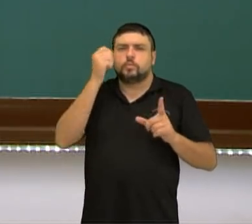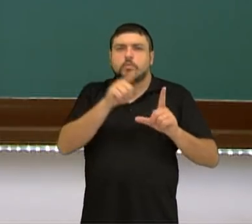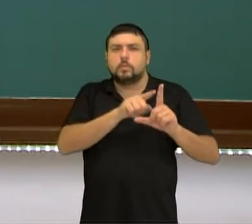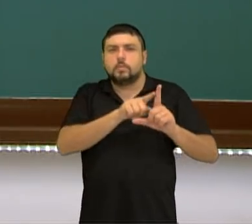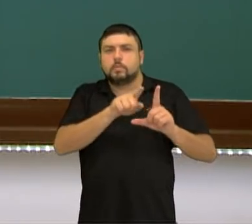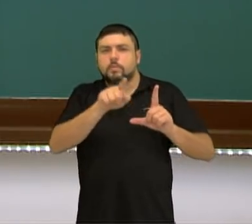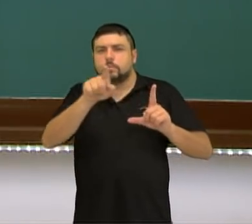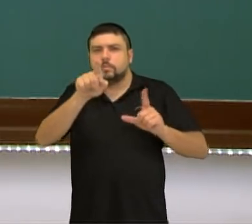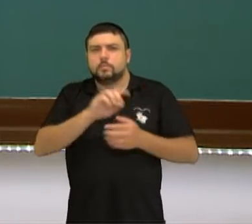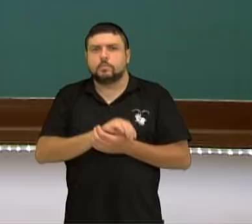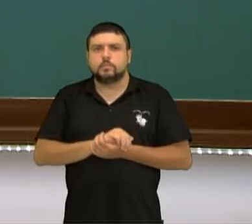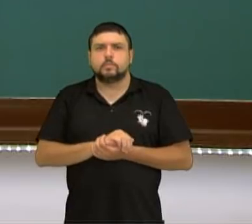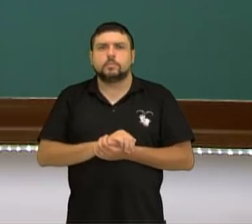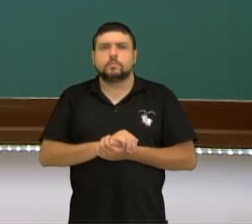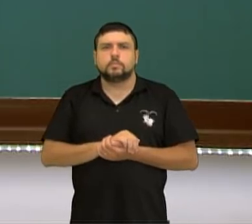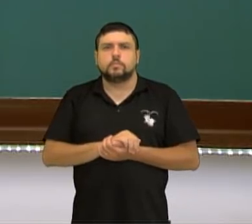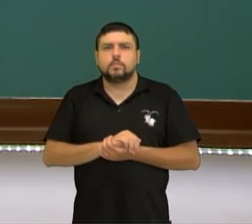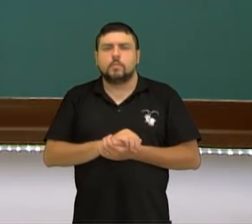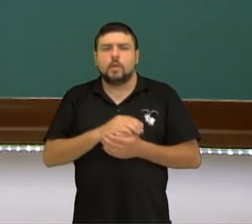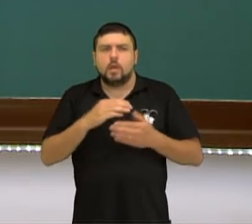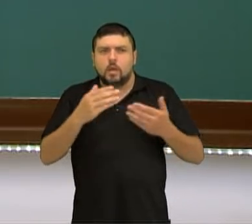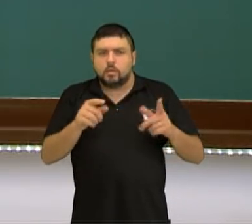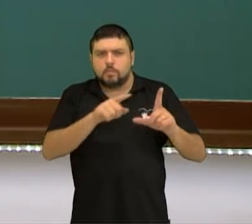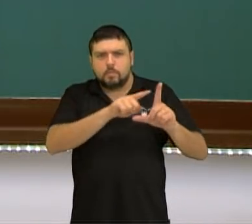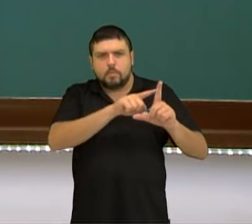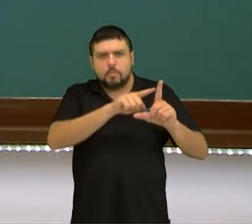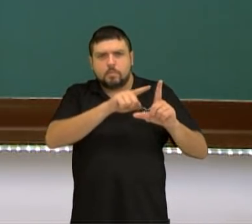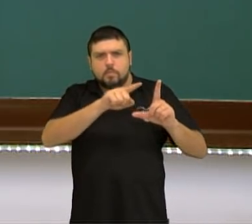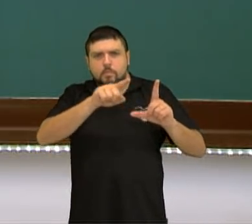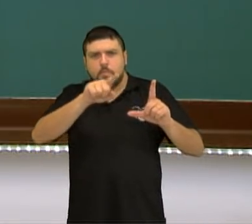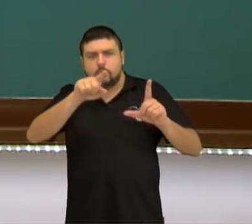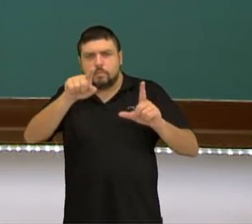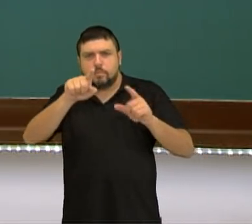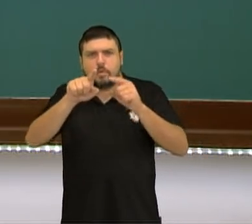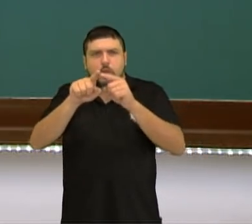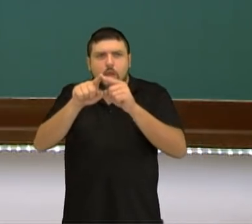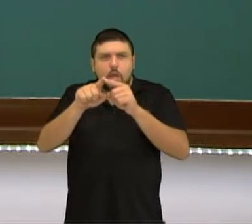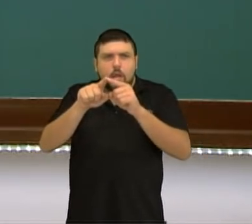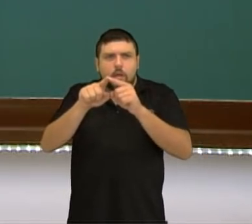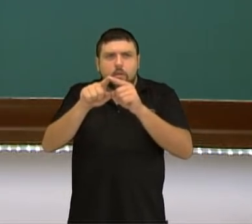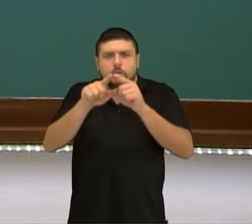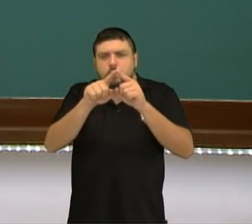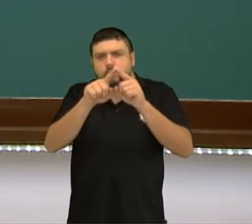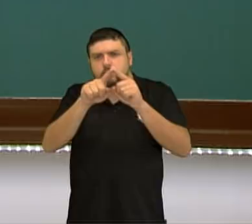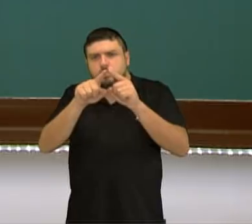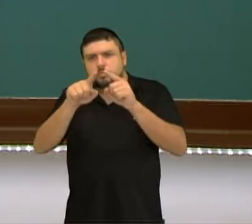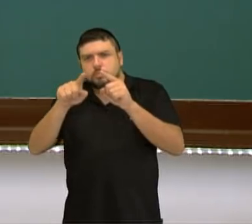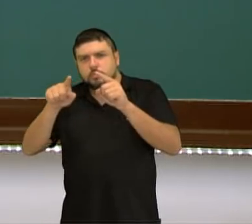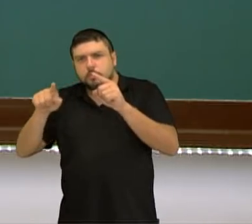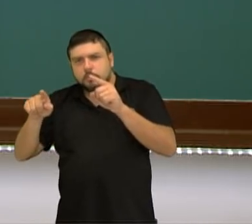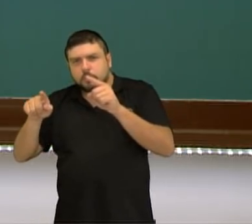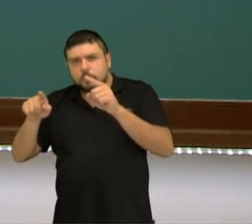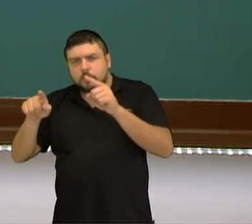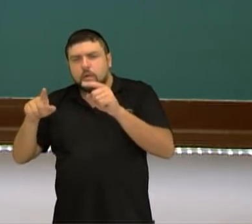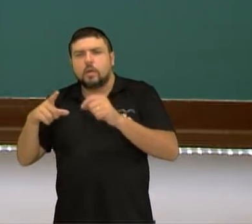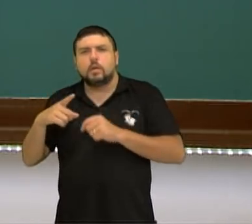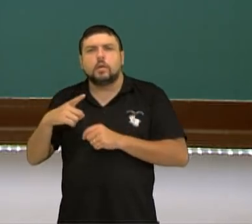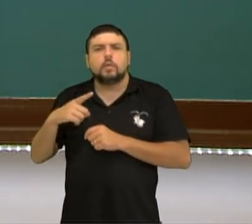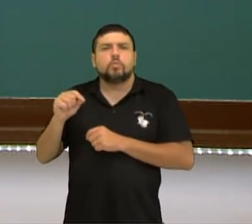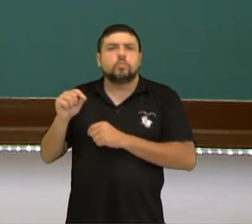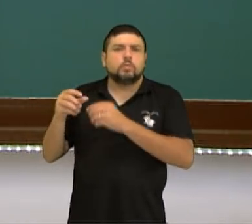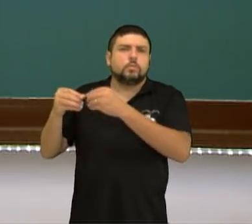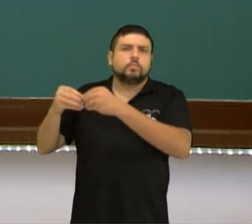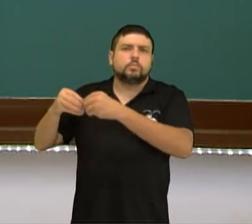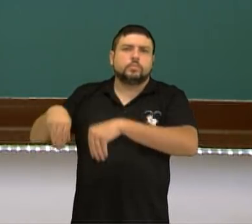aqui. A partir deste intervalo, eu já tenho a representação de um